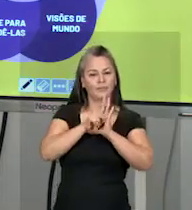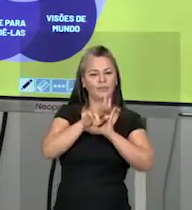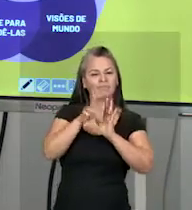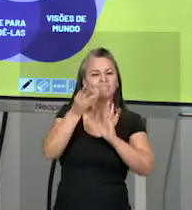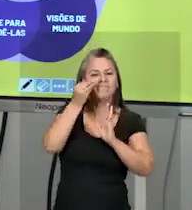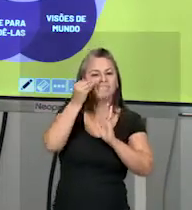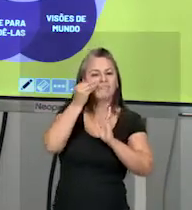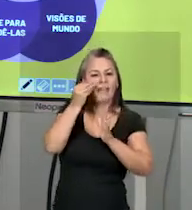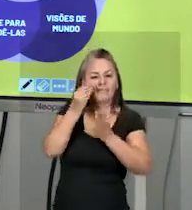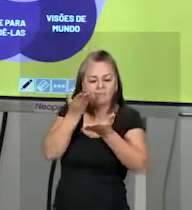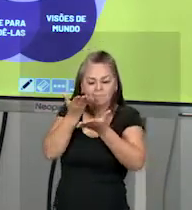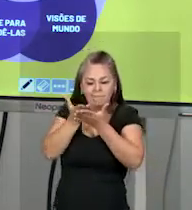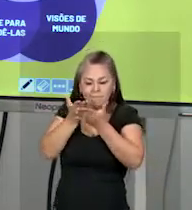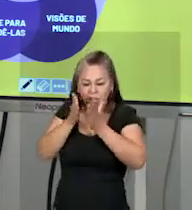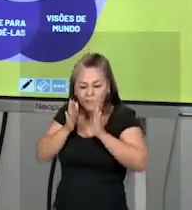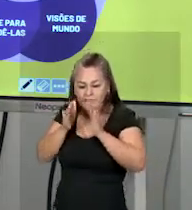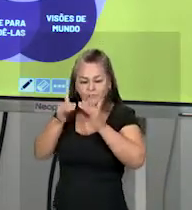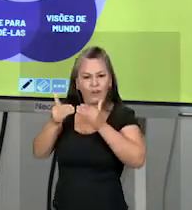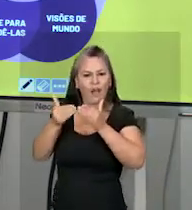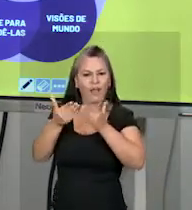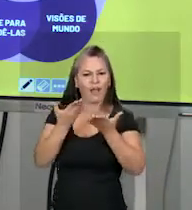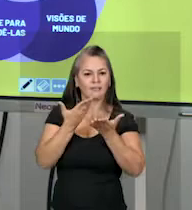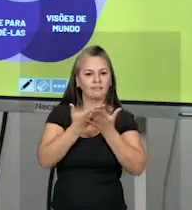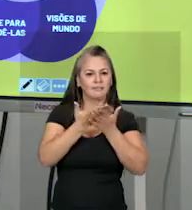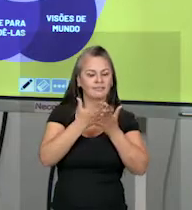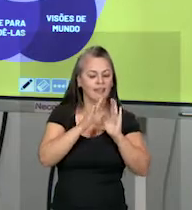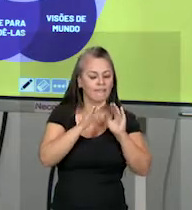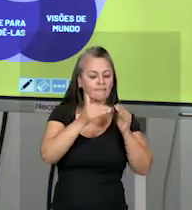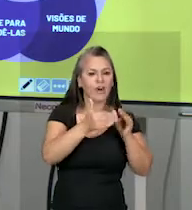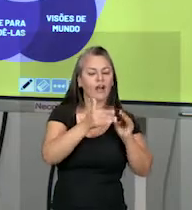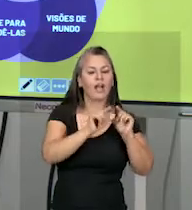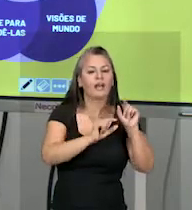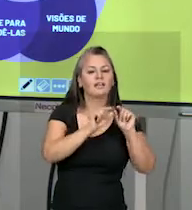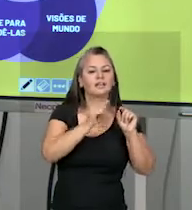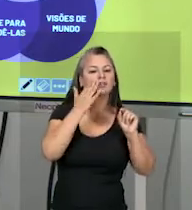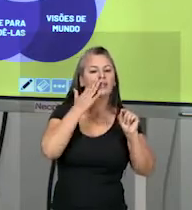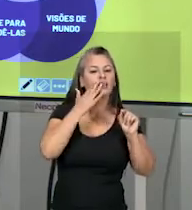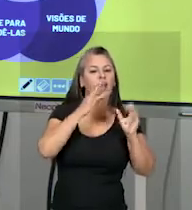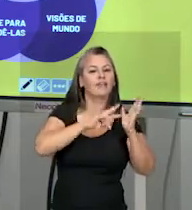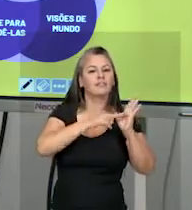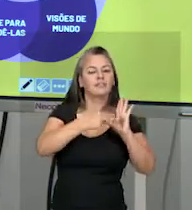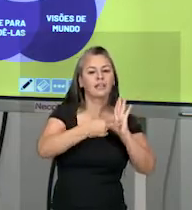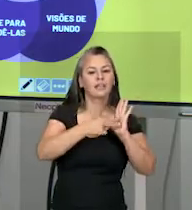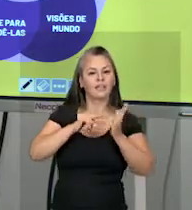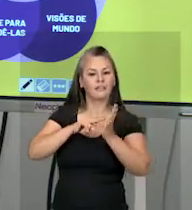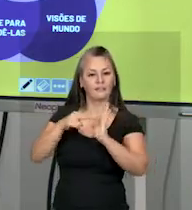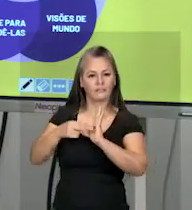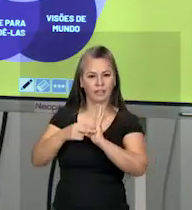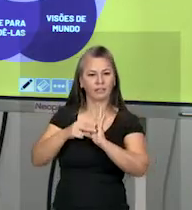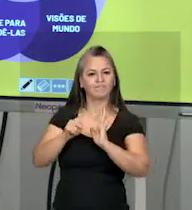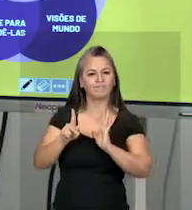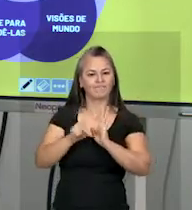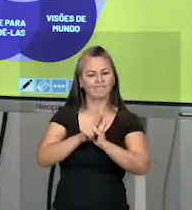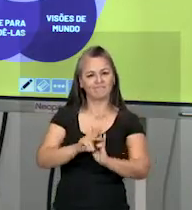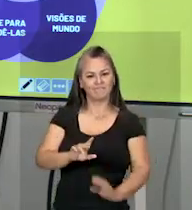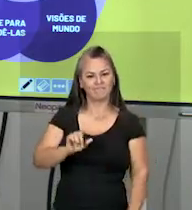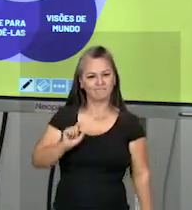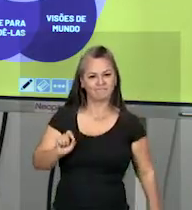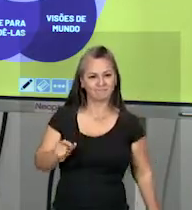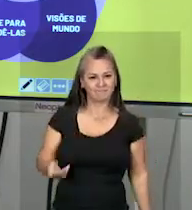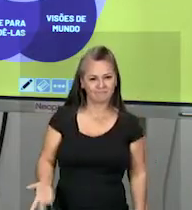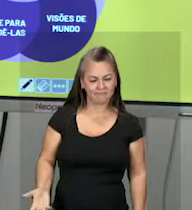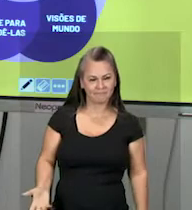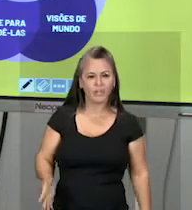tente entender mesmo, refletindo sobre o que os conceitos significam em cada linha política, ok?